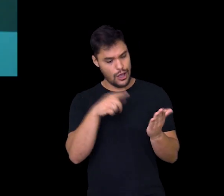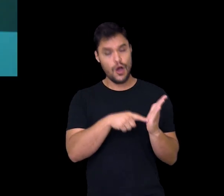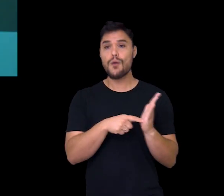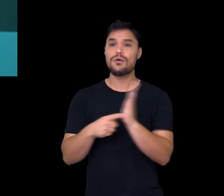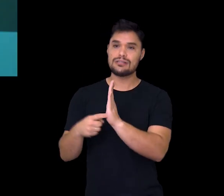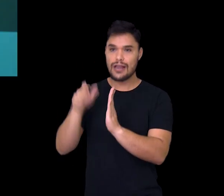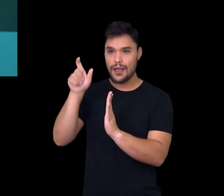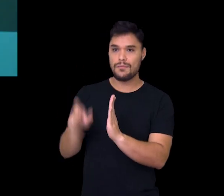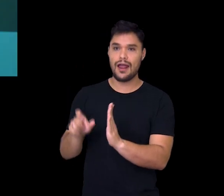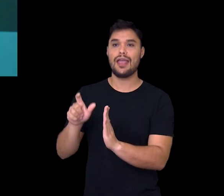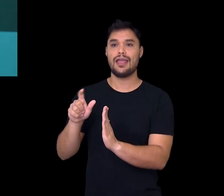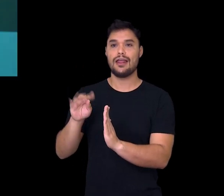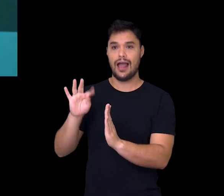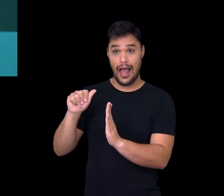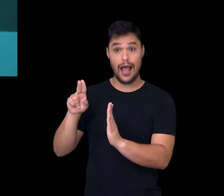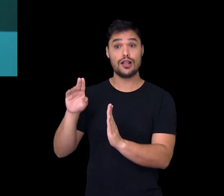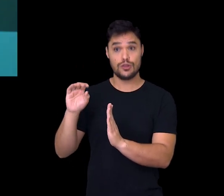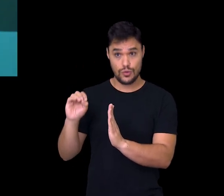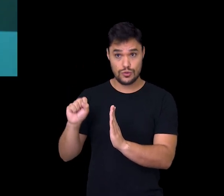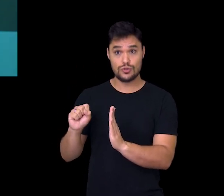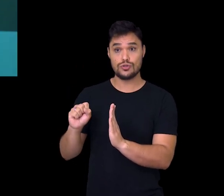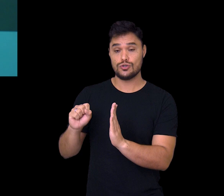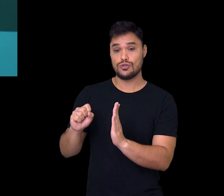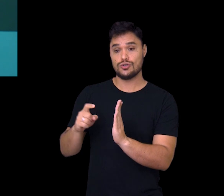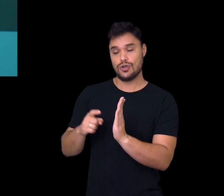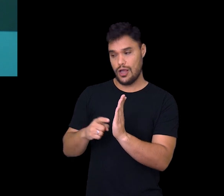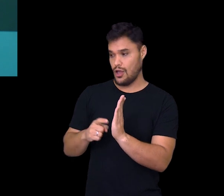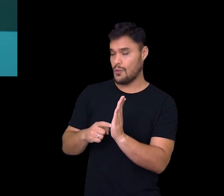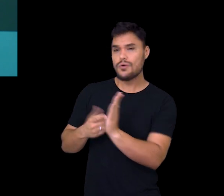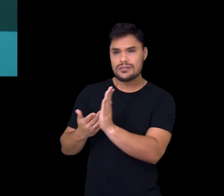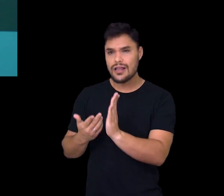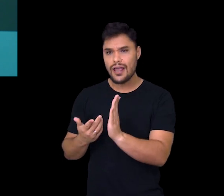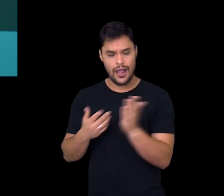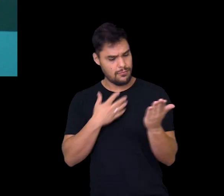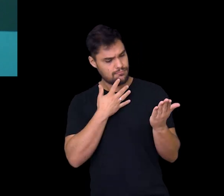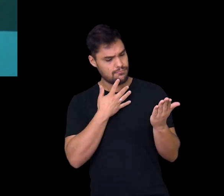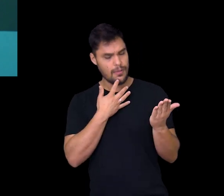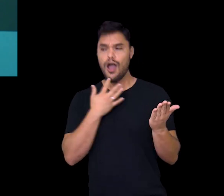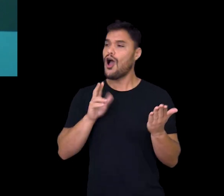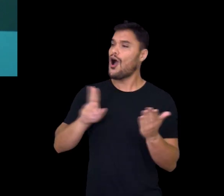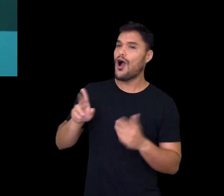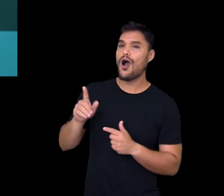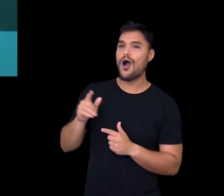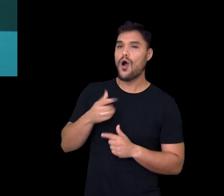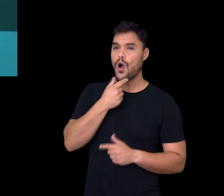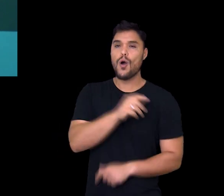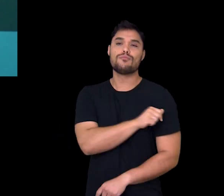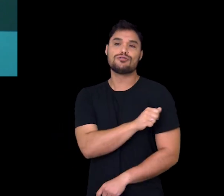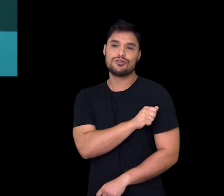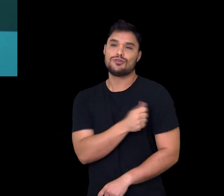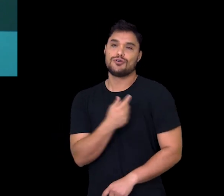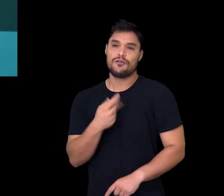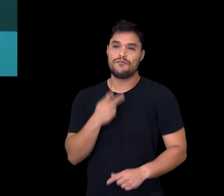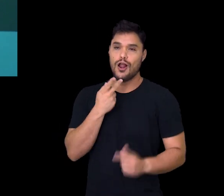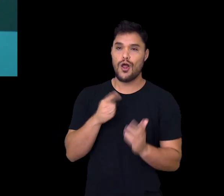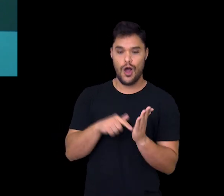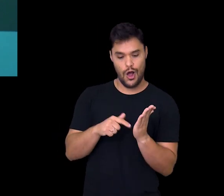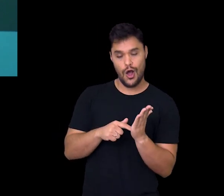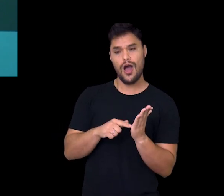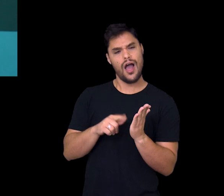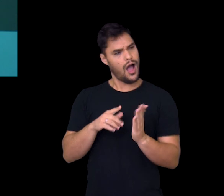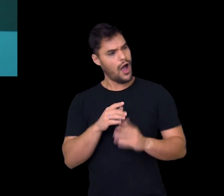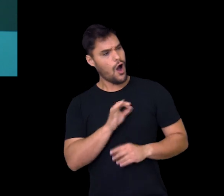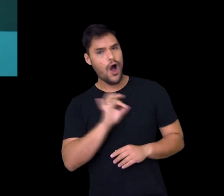grande parceiro, fez vários painéis aqui, né? E aí levei para ele e falei, Atos, olha só, um jovem estudante falou isso aqui. Ele falou, ótima ideia,